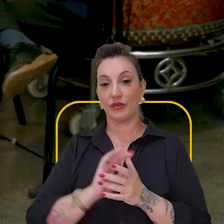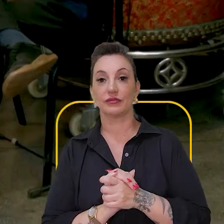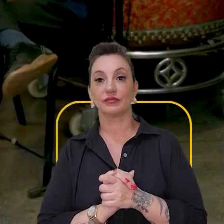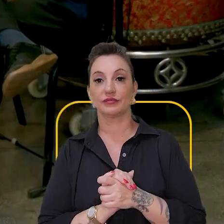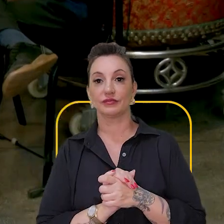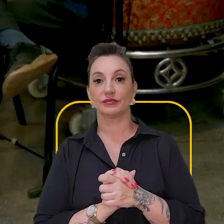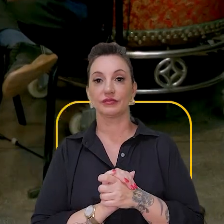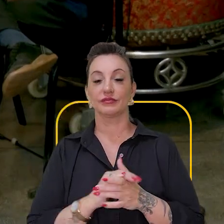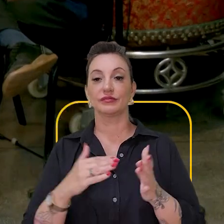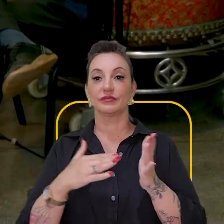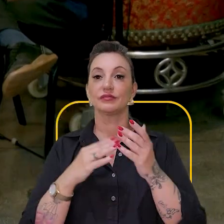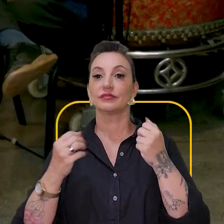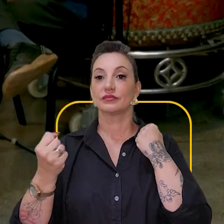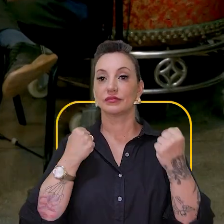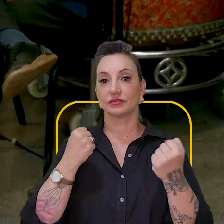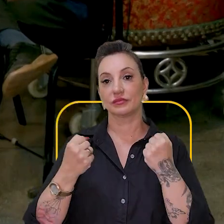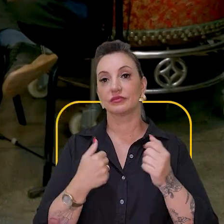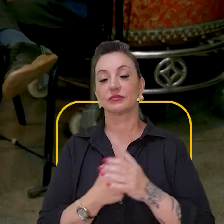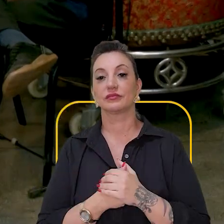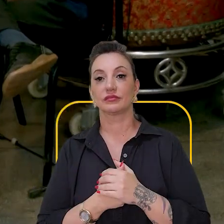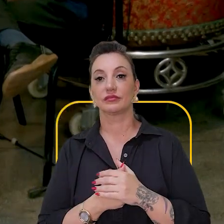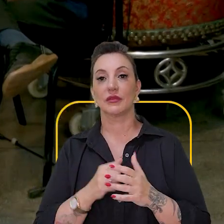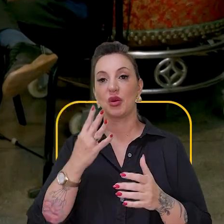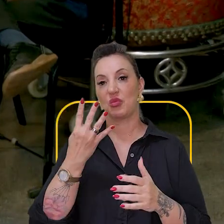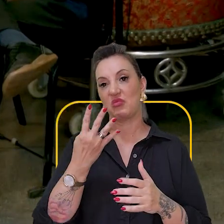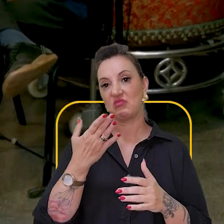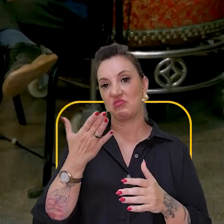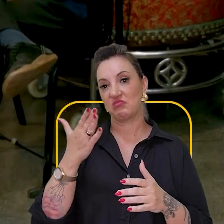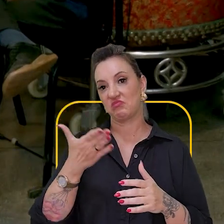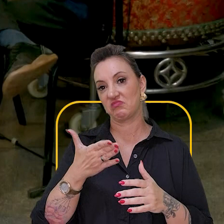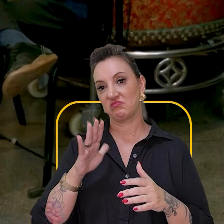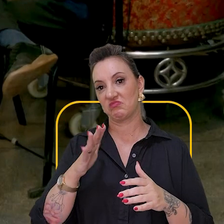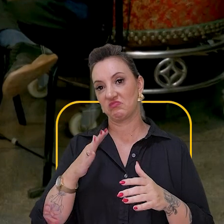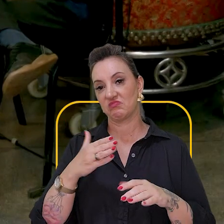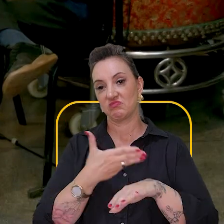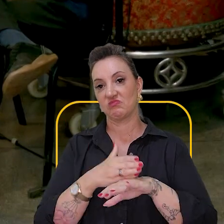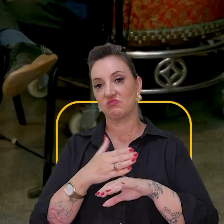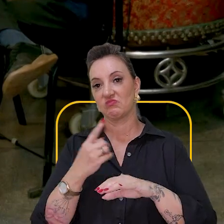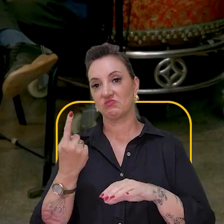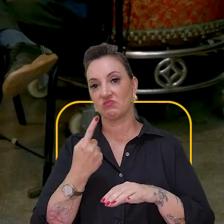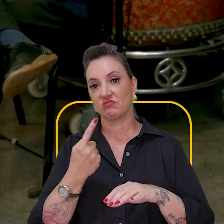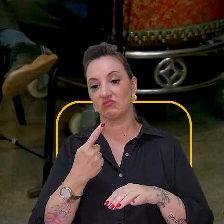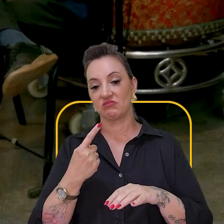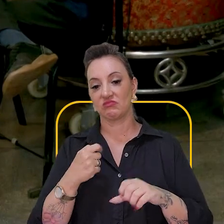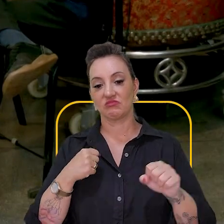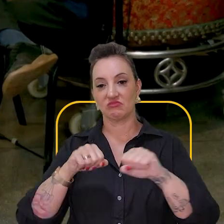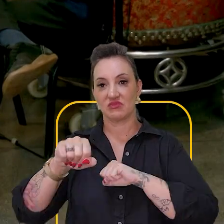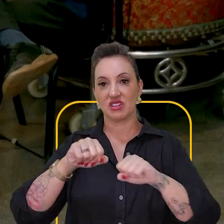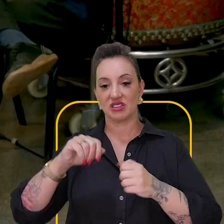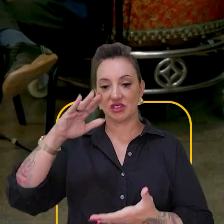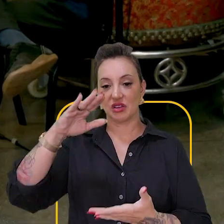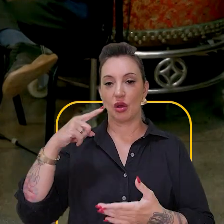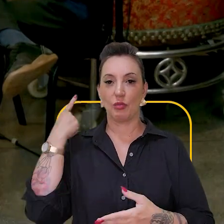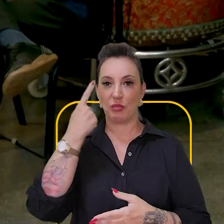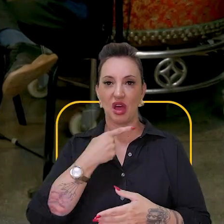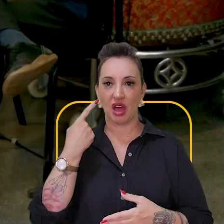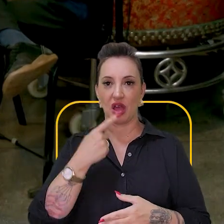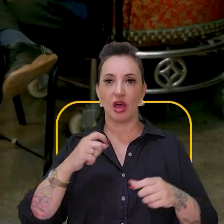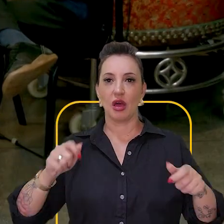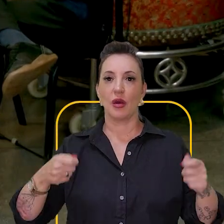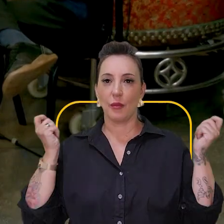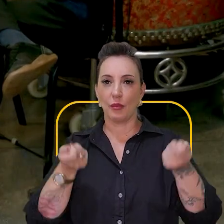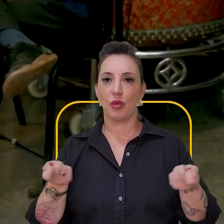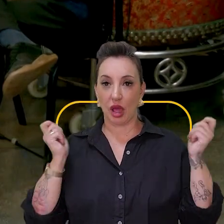então eu chegava na academia quatro e pouco eu treinava sozinho batia saco quase uma hora